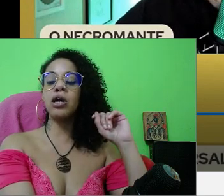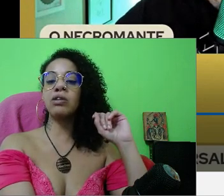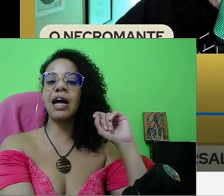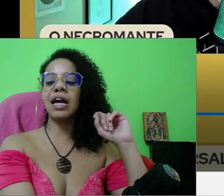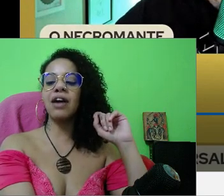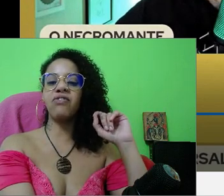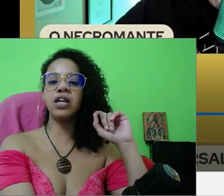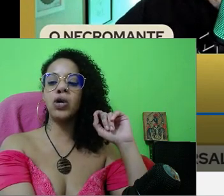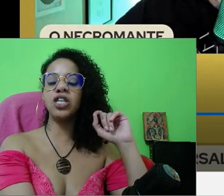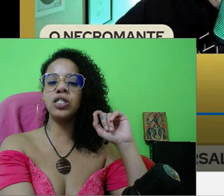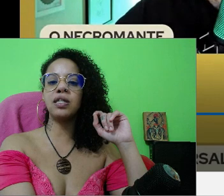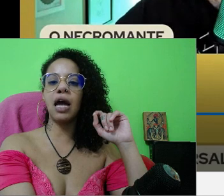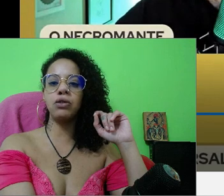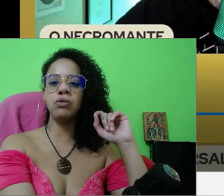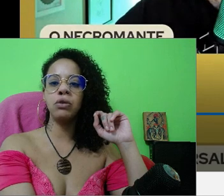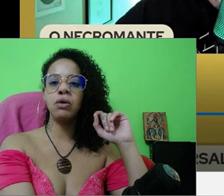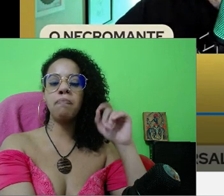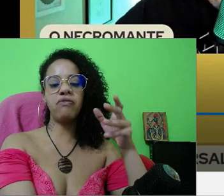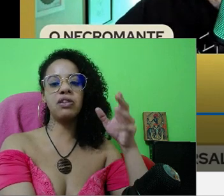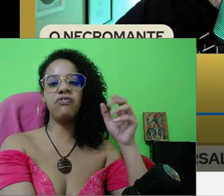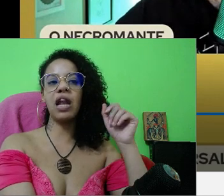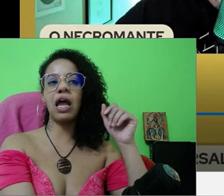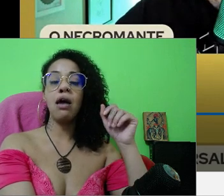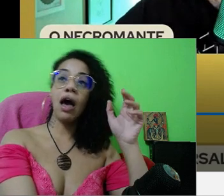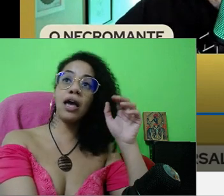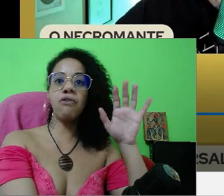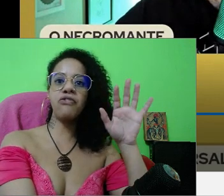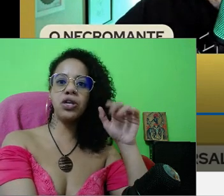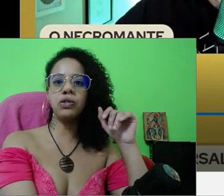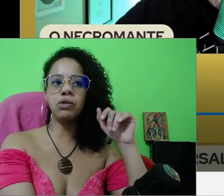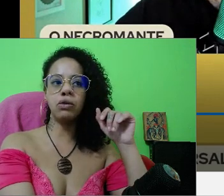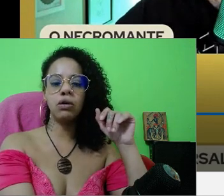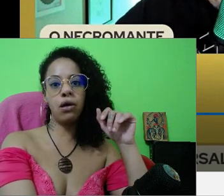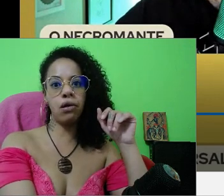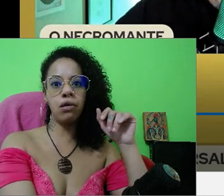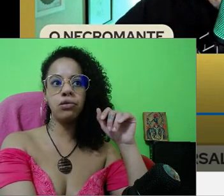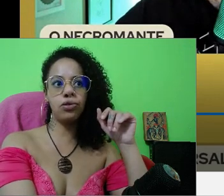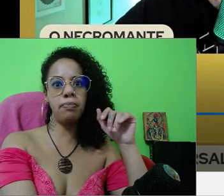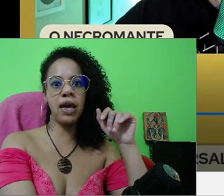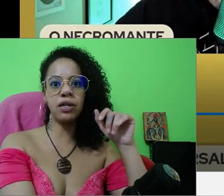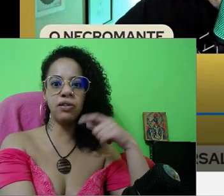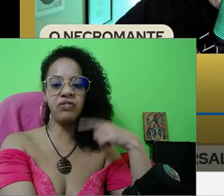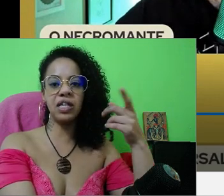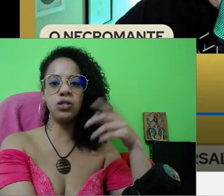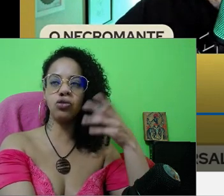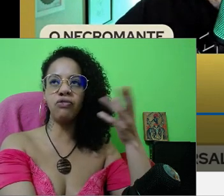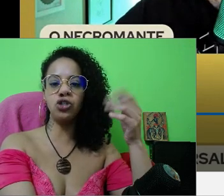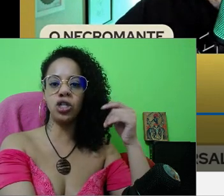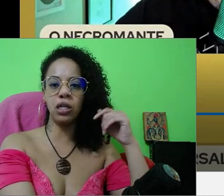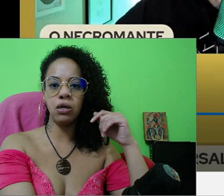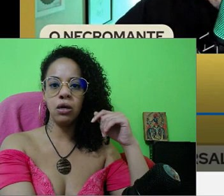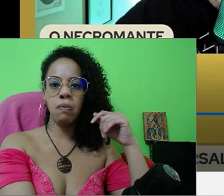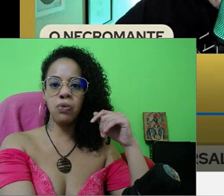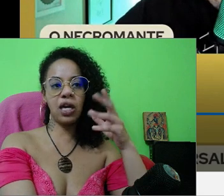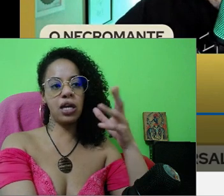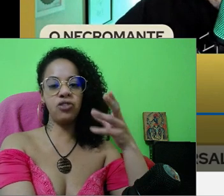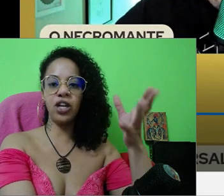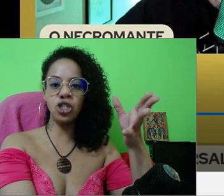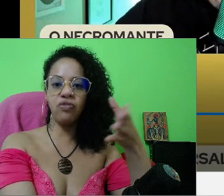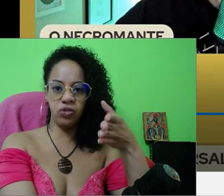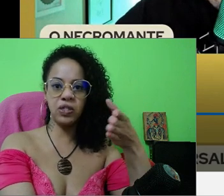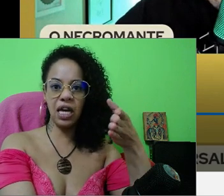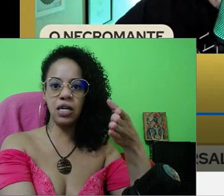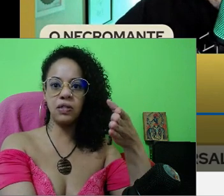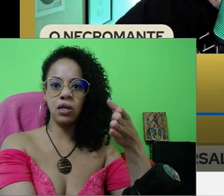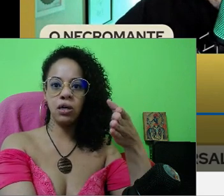ignorar o que tá gravado registrado para você falar Ai não foi isso tudo bem se eu fizer isso eu tô porque